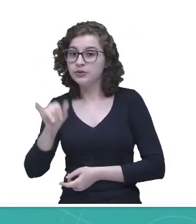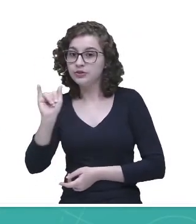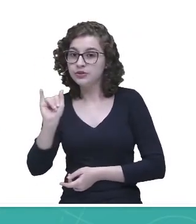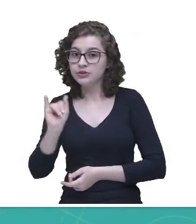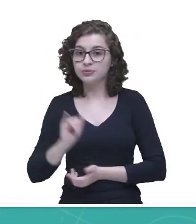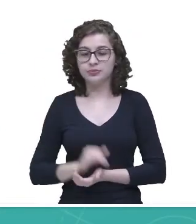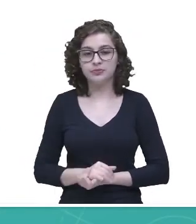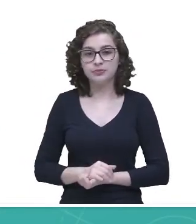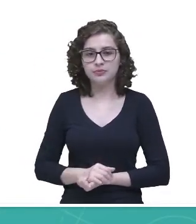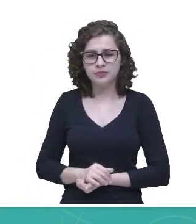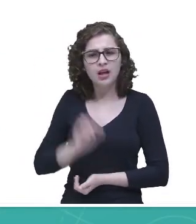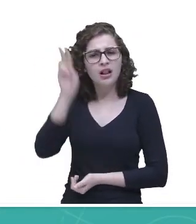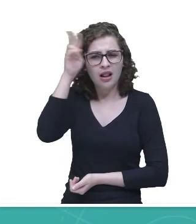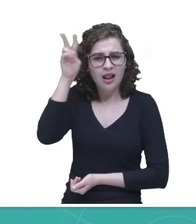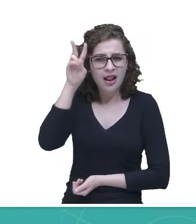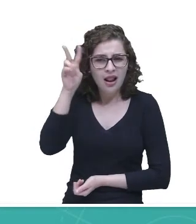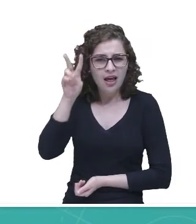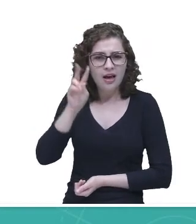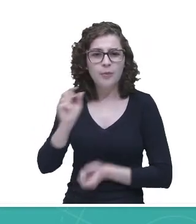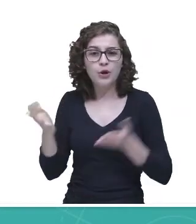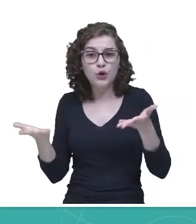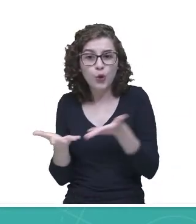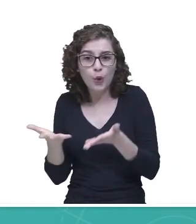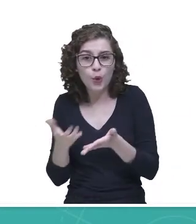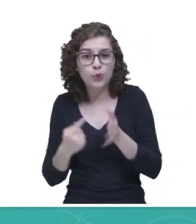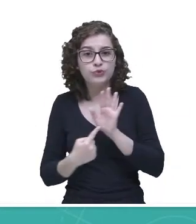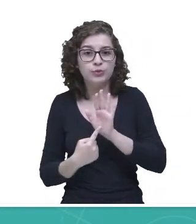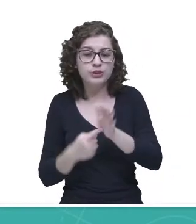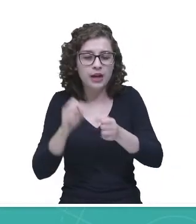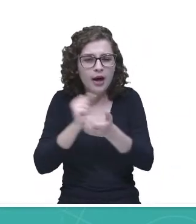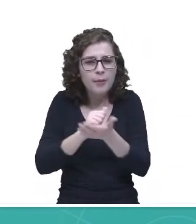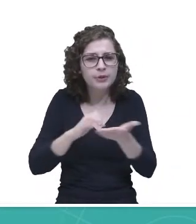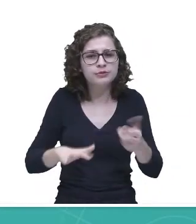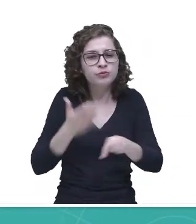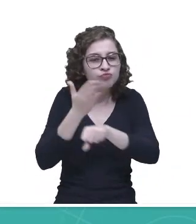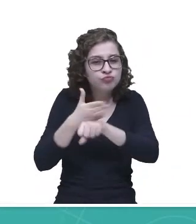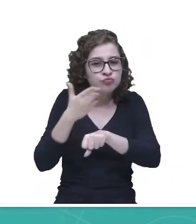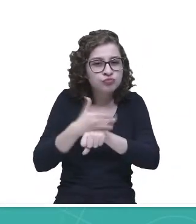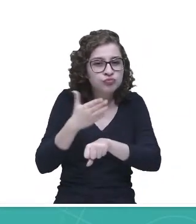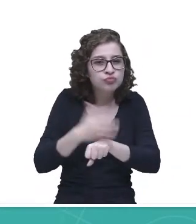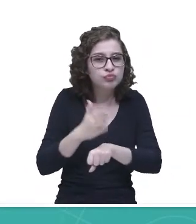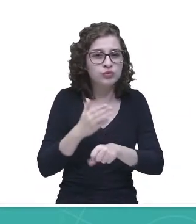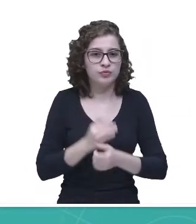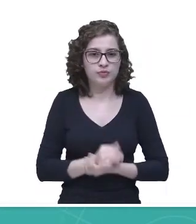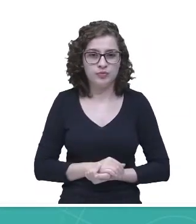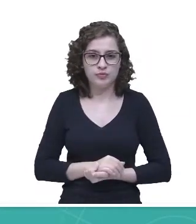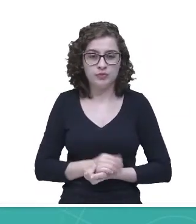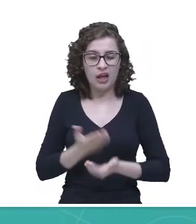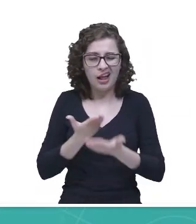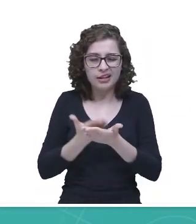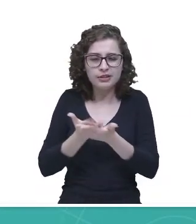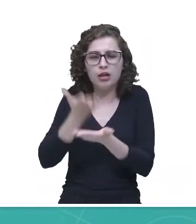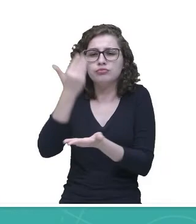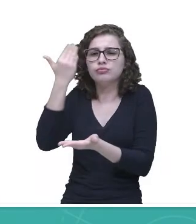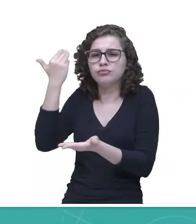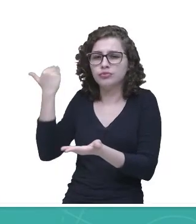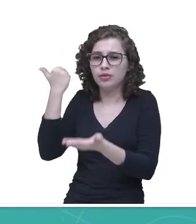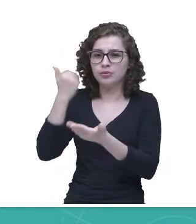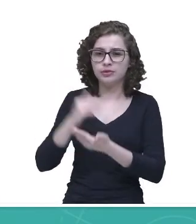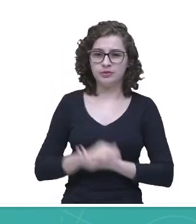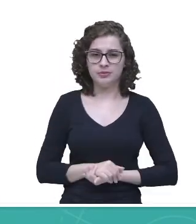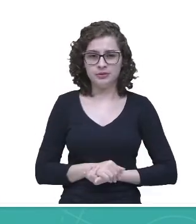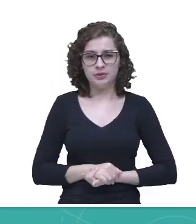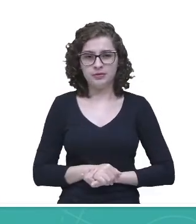devem lembrar, nós vamos trazer hoje o Exercitando relacionado aos exercícios, aliás, às aulas do bloco 3, tudo bem?